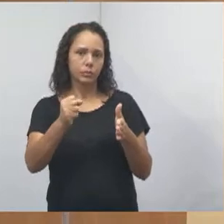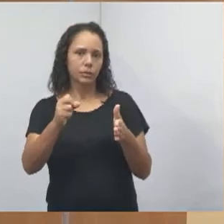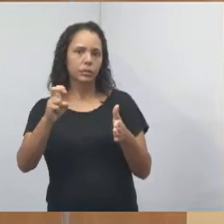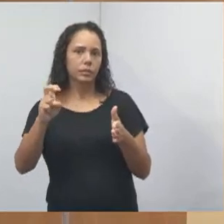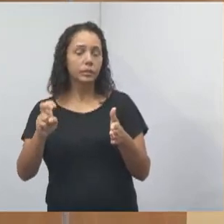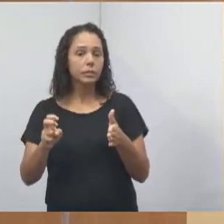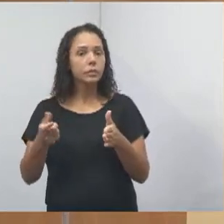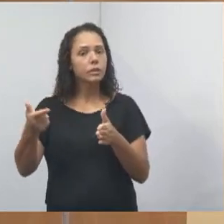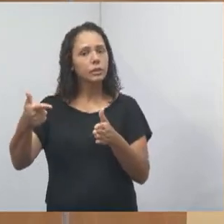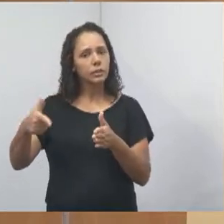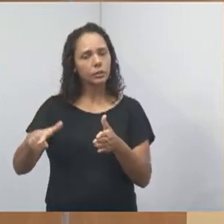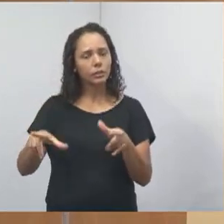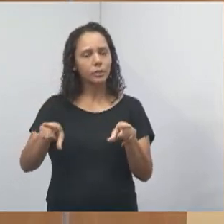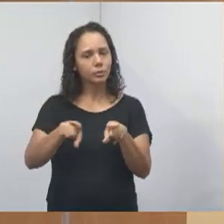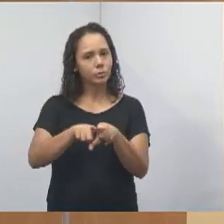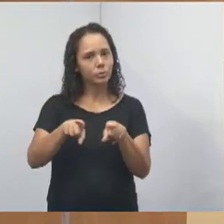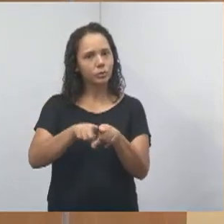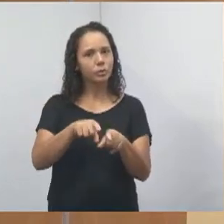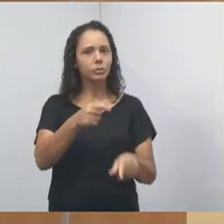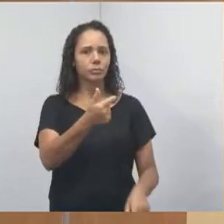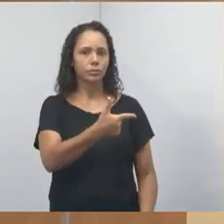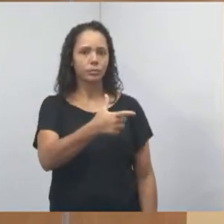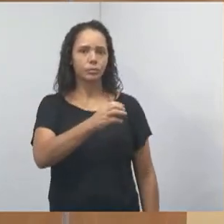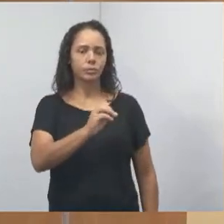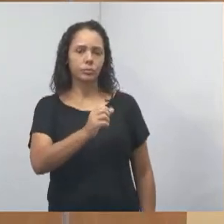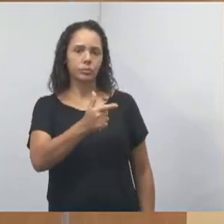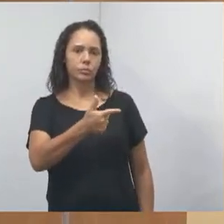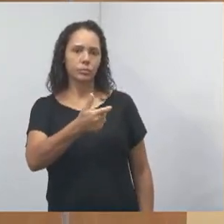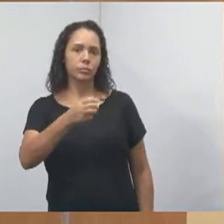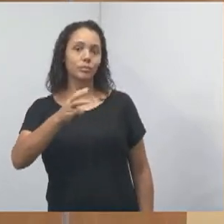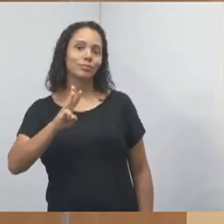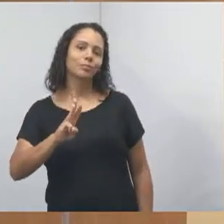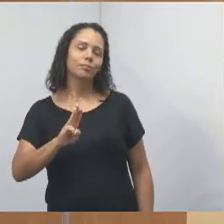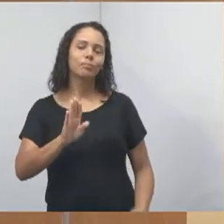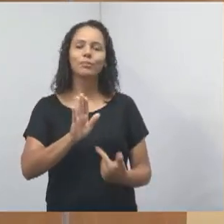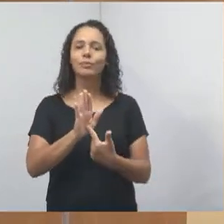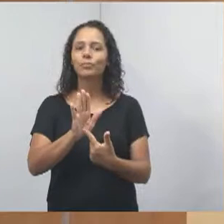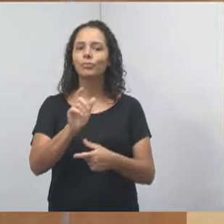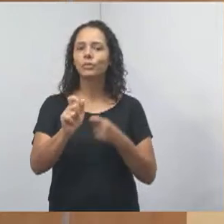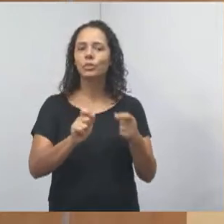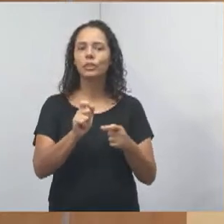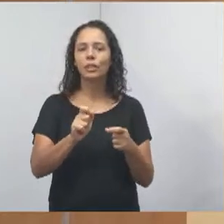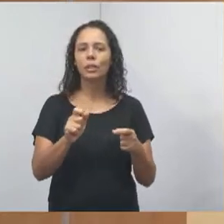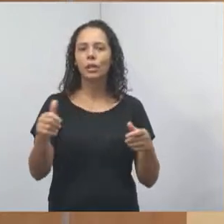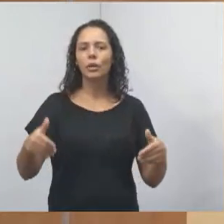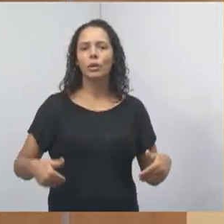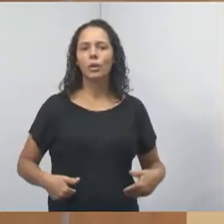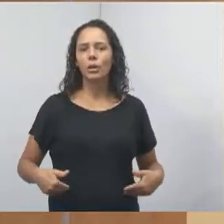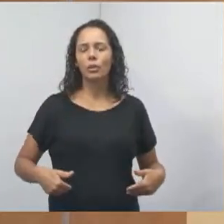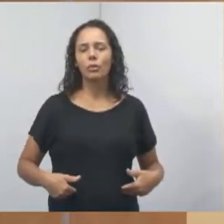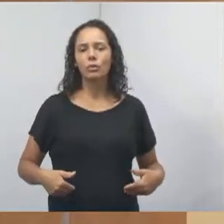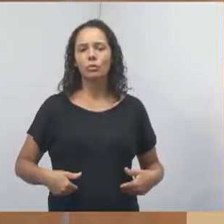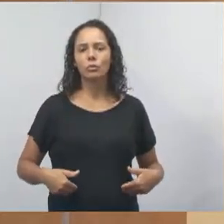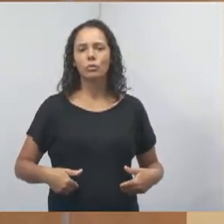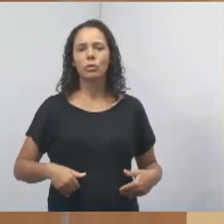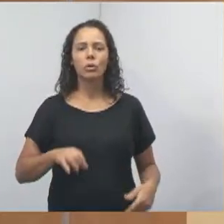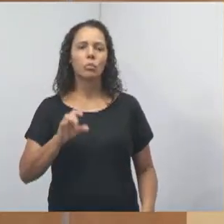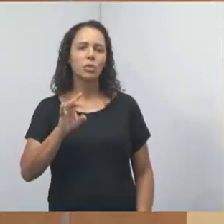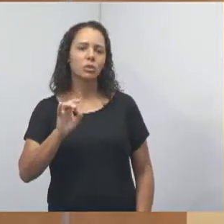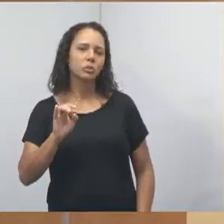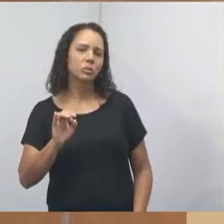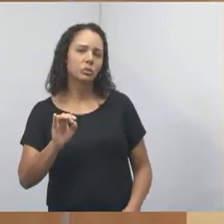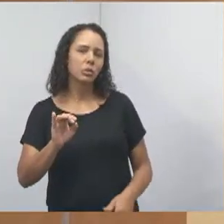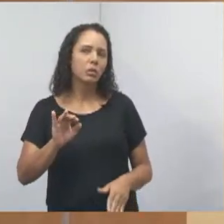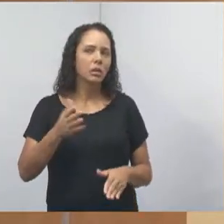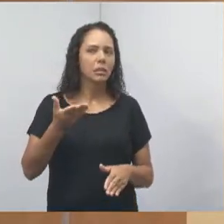retornando em 2023. Isso demonstra que a fome não é uma situação ocasional no nosso país, mas é